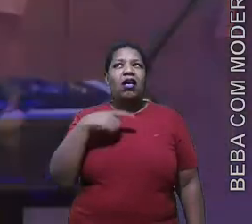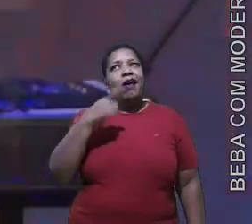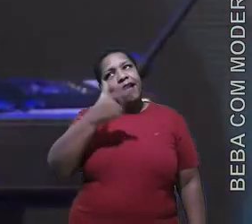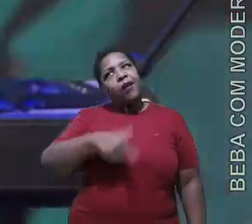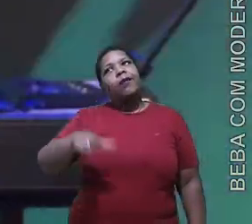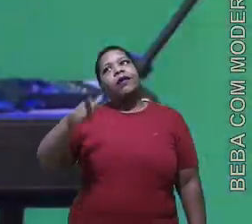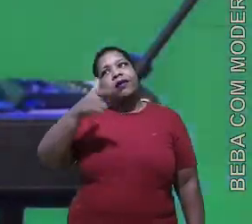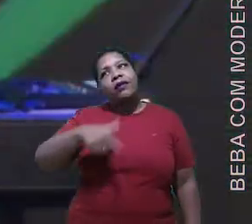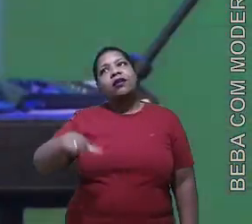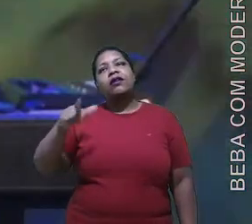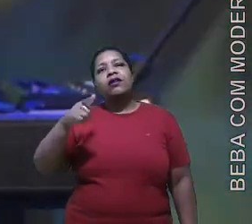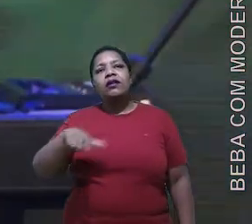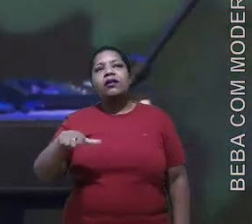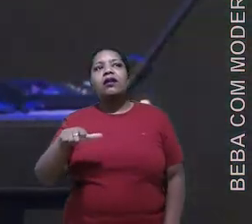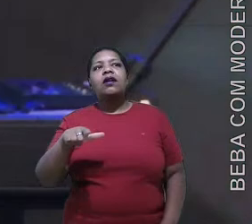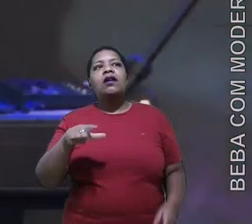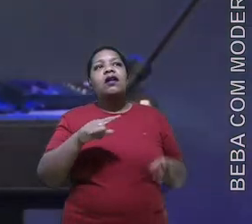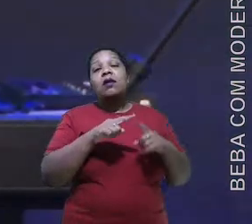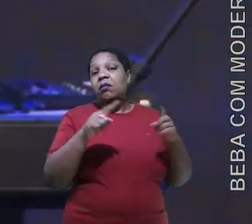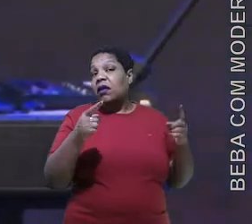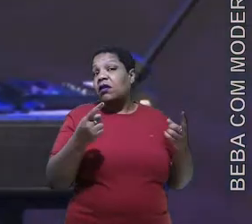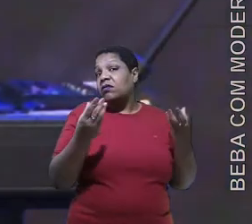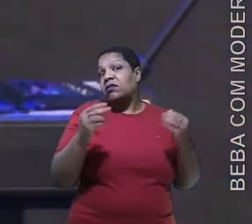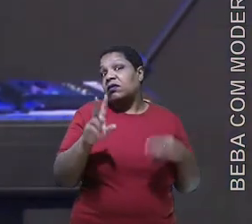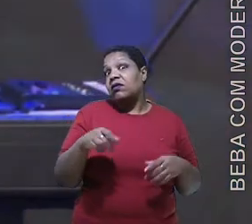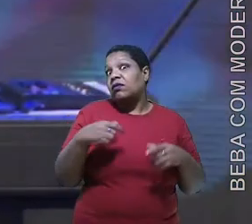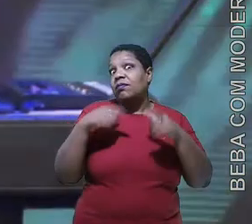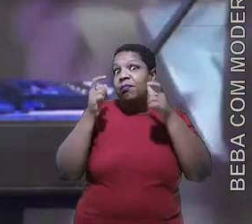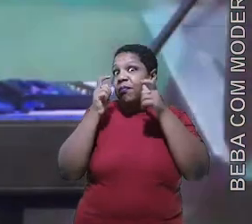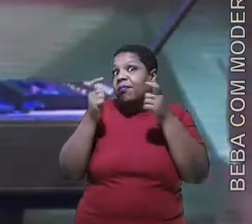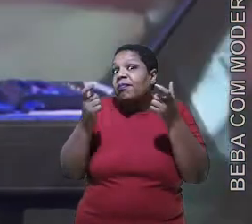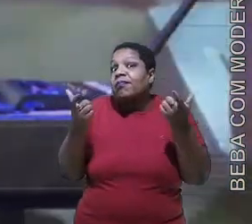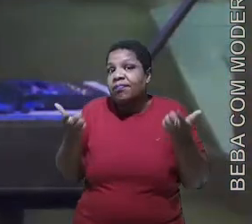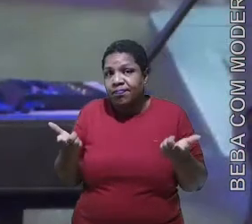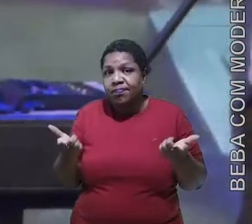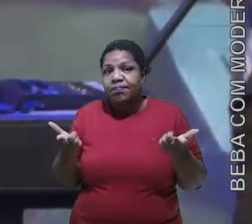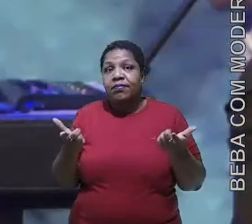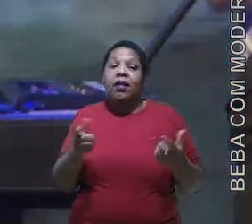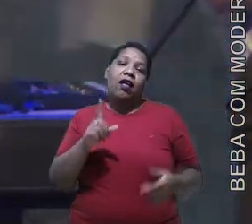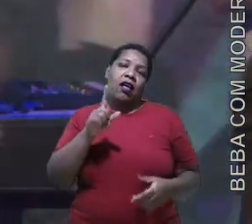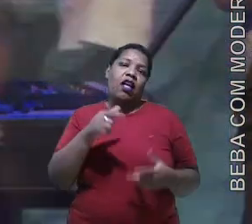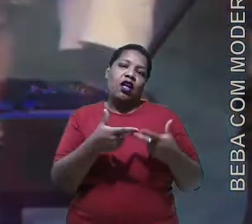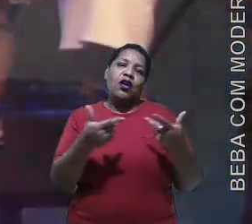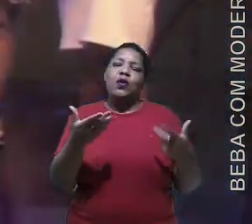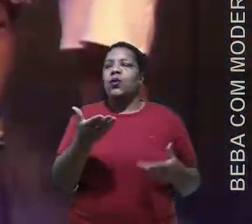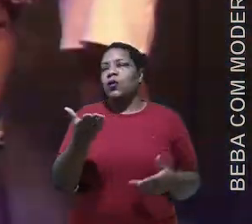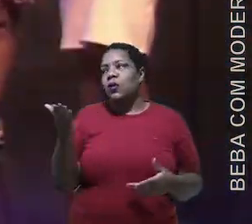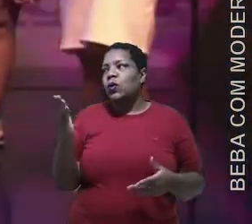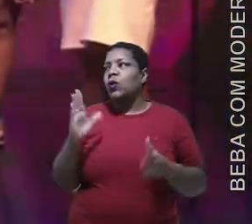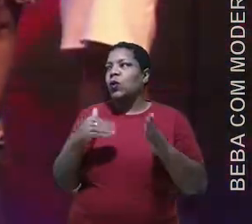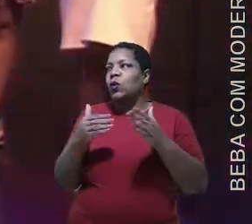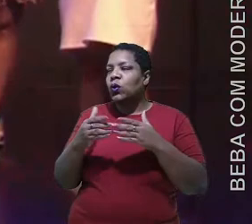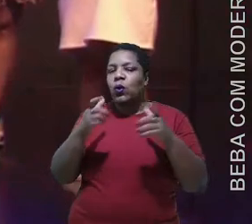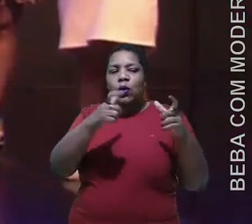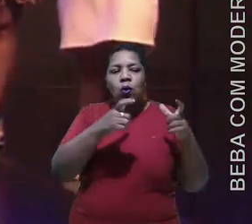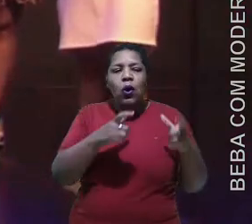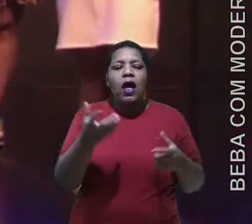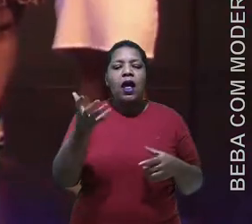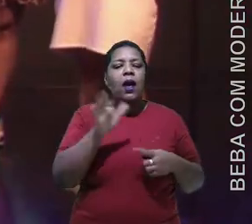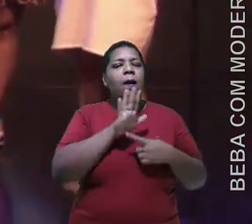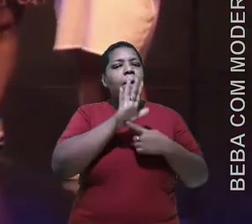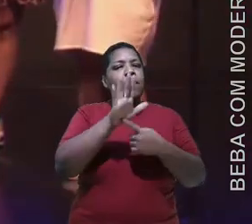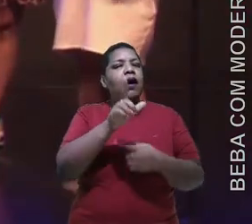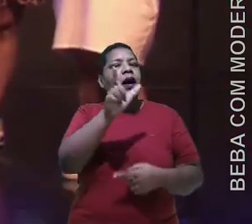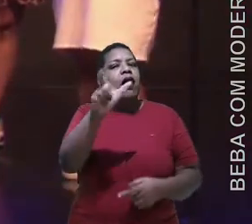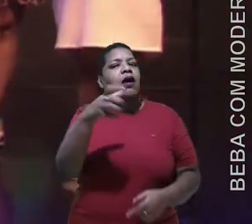for falar de um legal né muitas vezes a gente não presta atenção mas é isso Não ele tá em todo lugar todo mundo querendo demonstrar cada